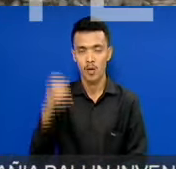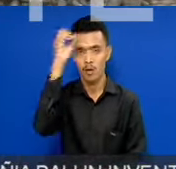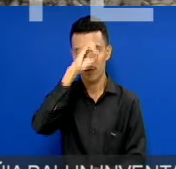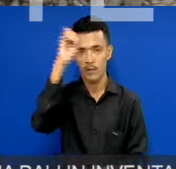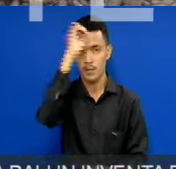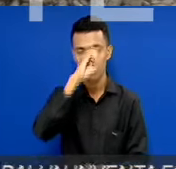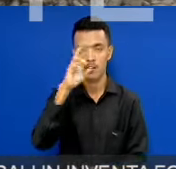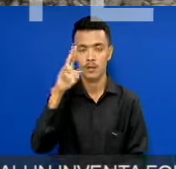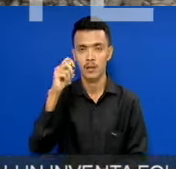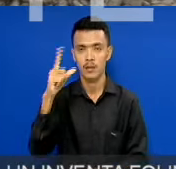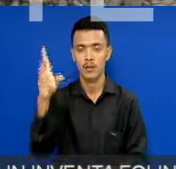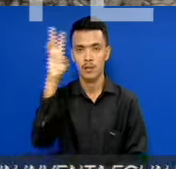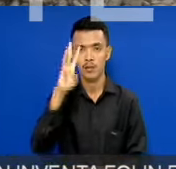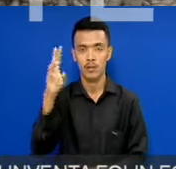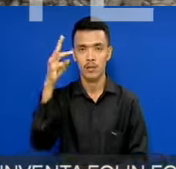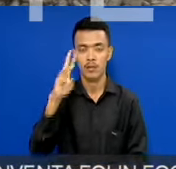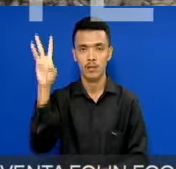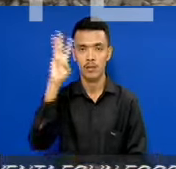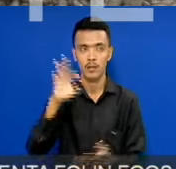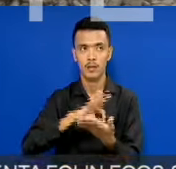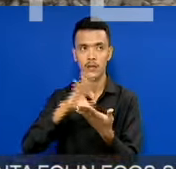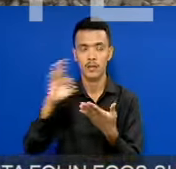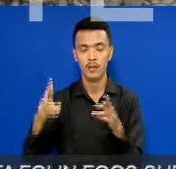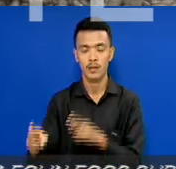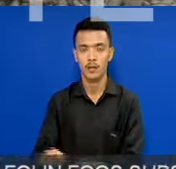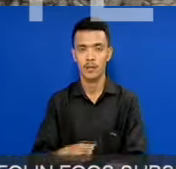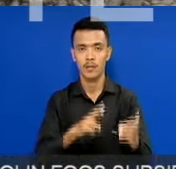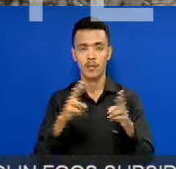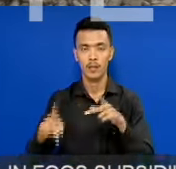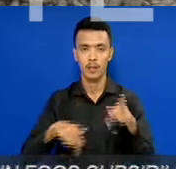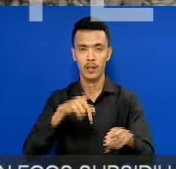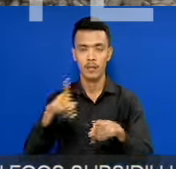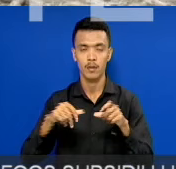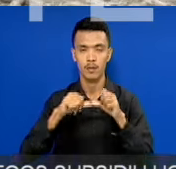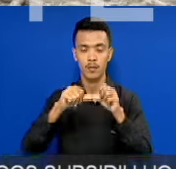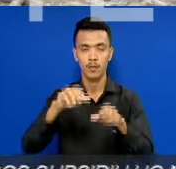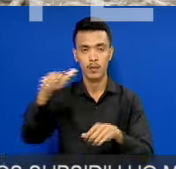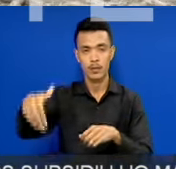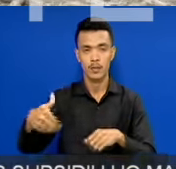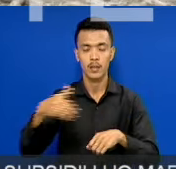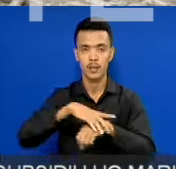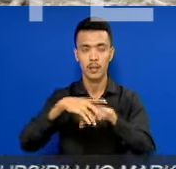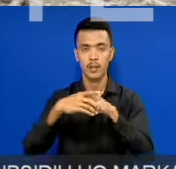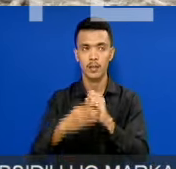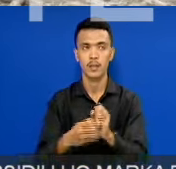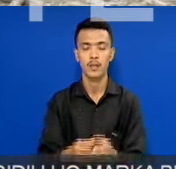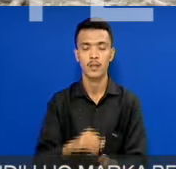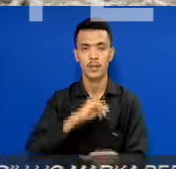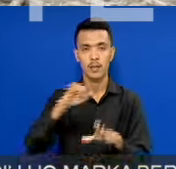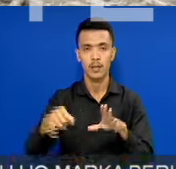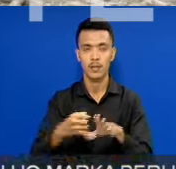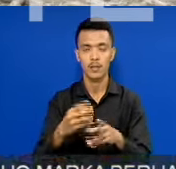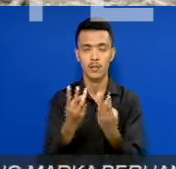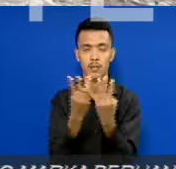Observação Artetele quarta-feira na Ihamota Comorodili, Cidadão Balun continua que Raihene, Besik Motaninin, inclui